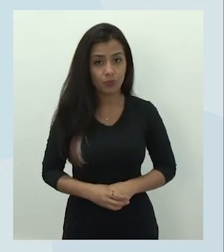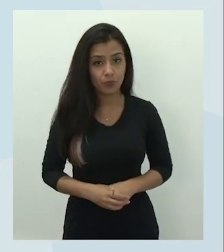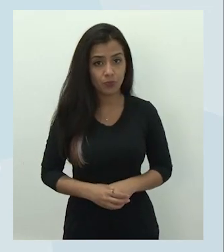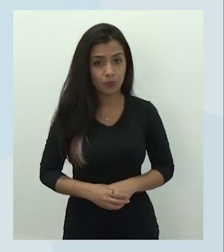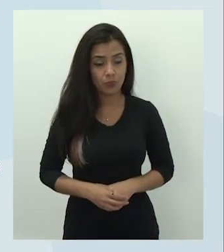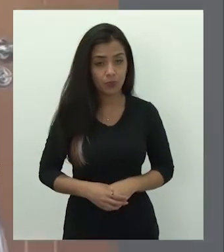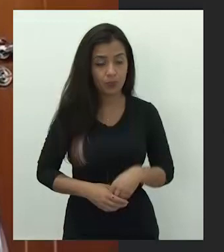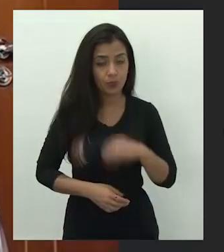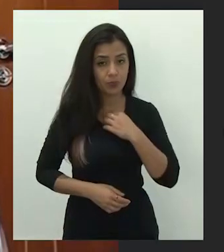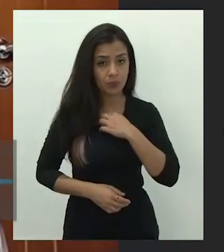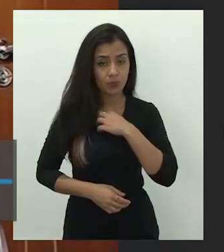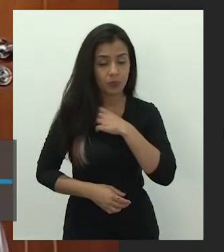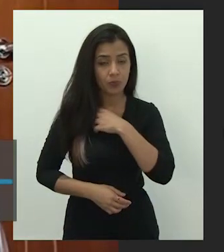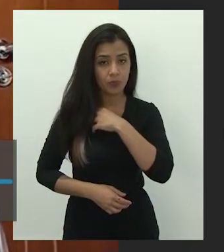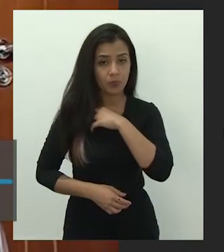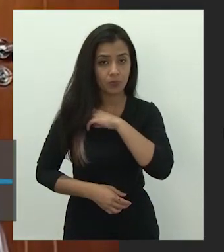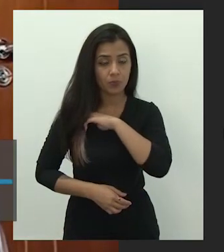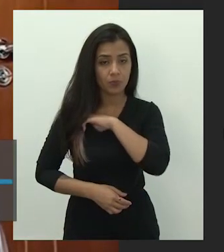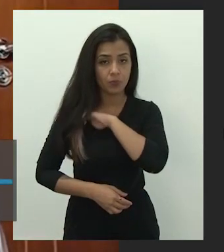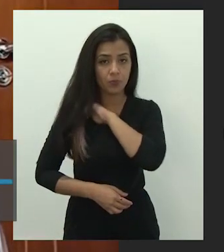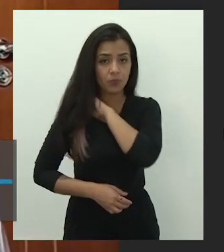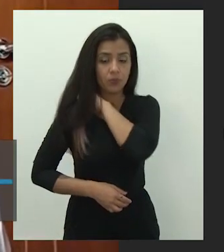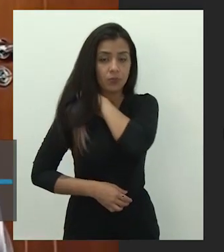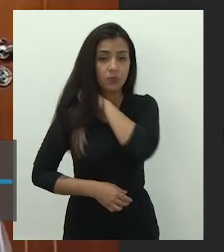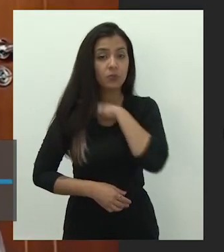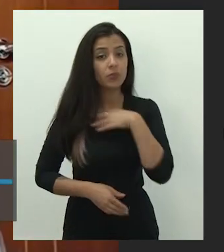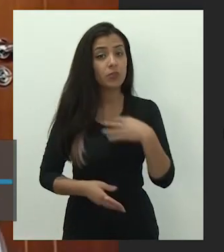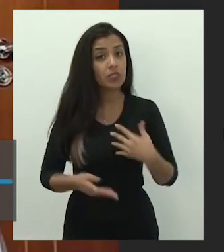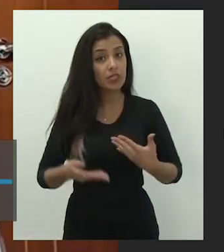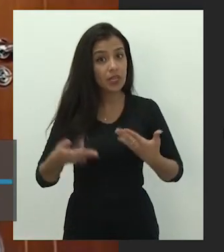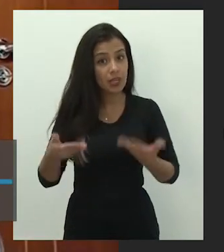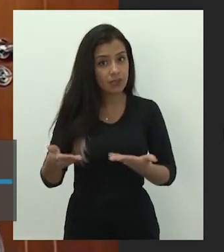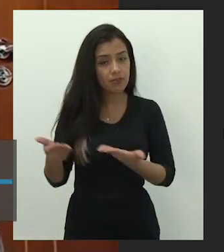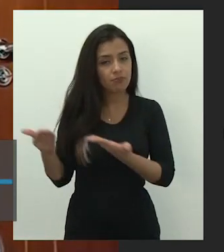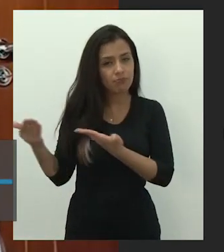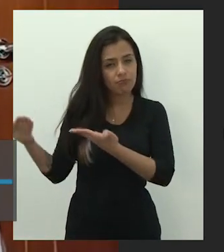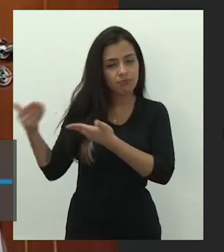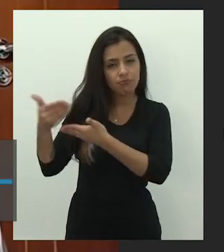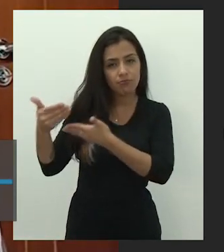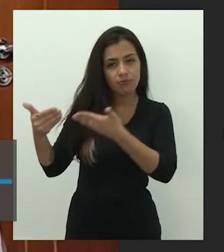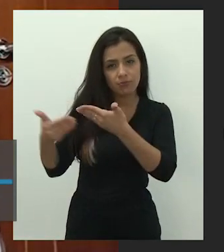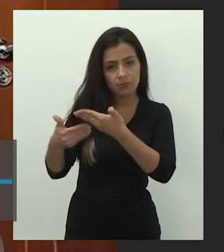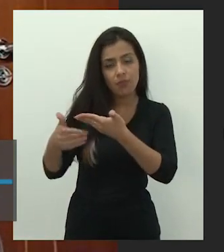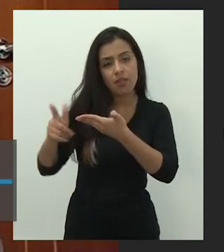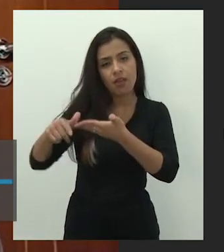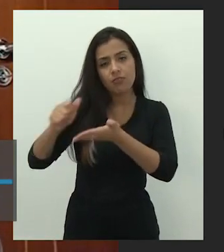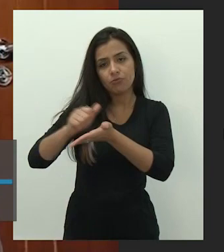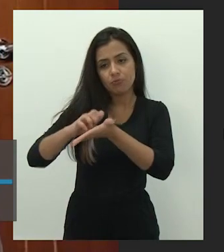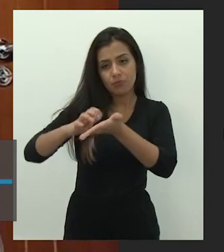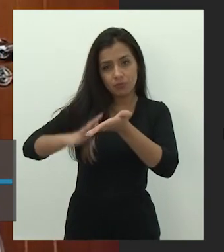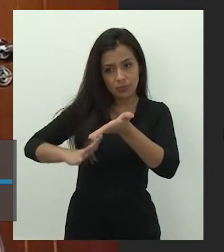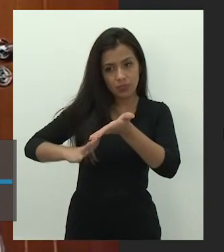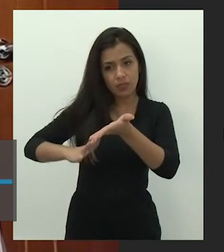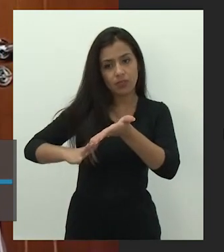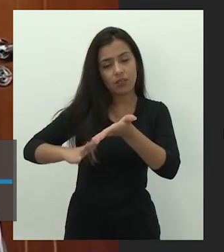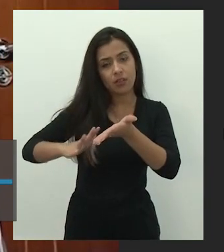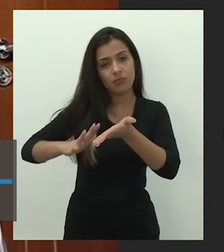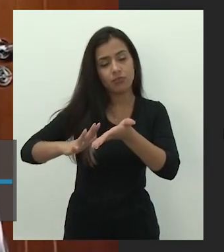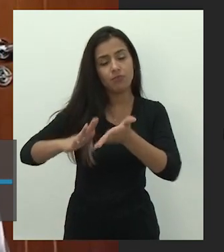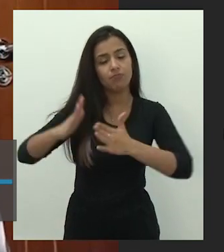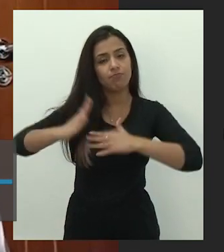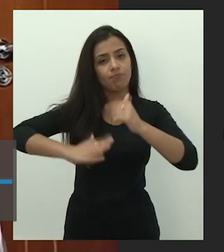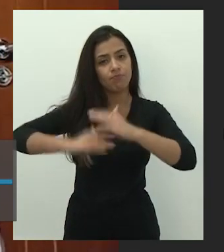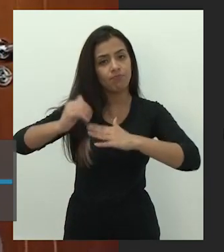Pessoal, essa questão aí, ela se refere a uma das habilidades do EMAI também. A habilidade do primeiro